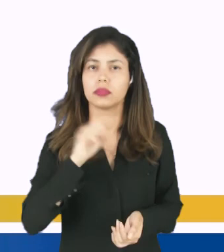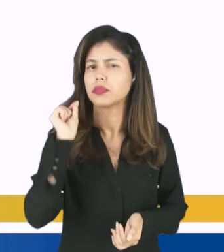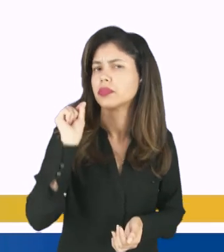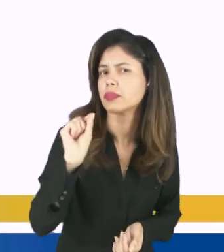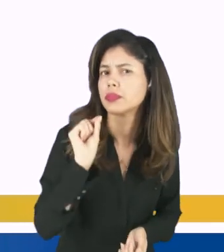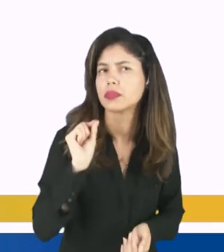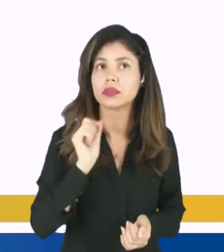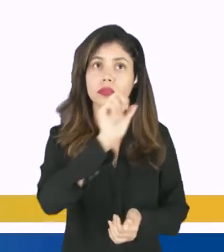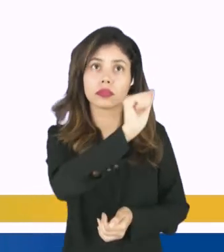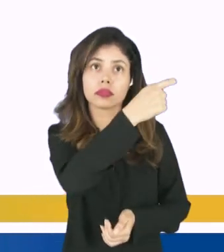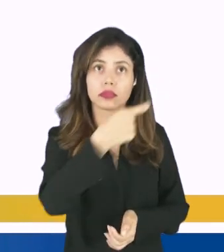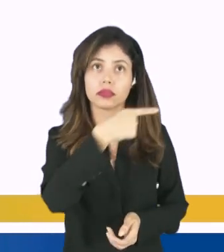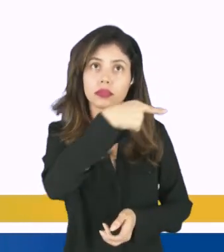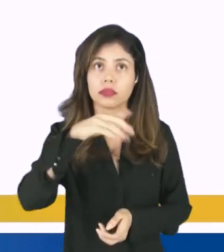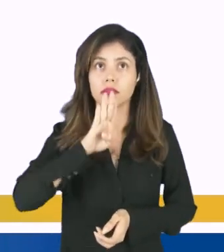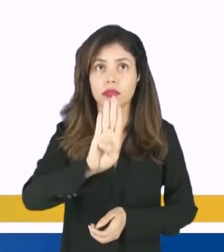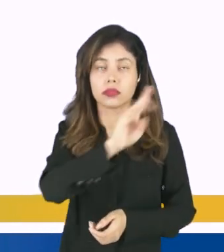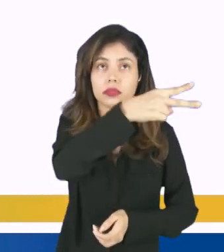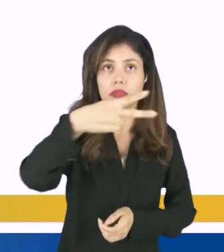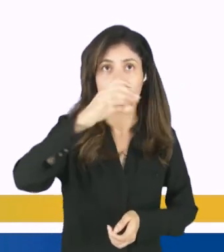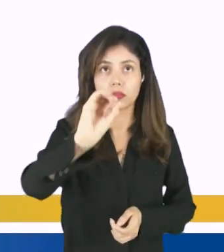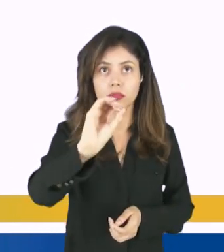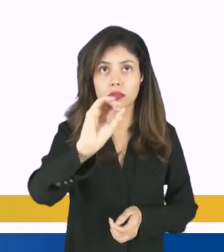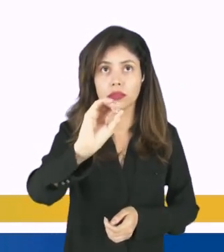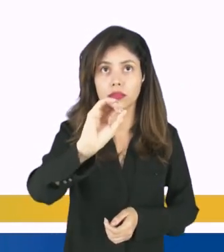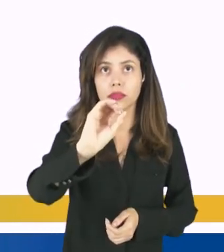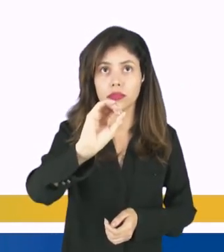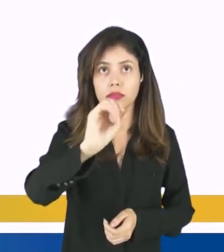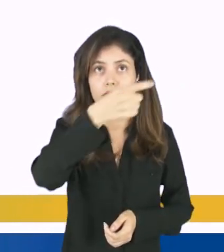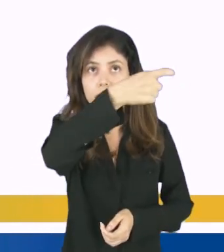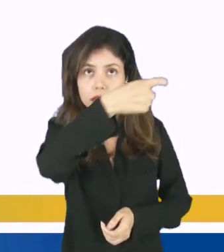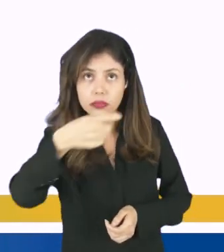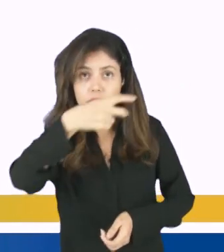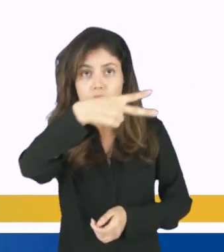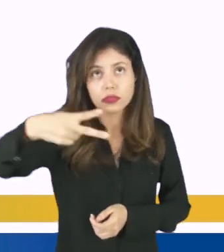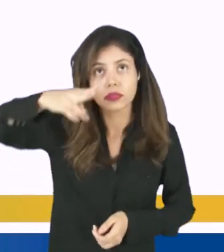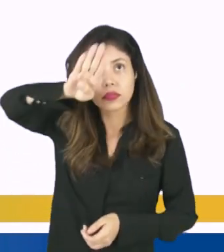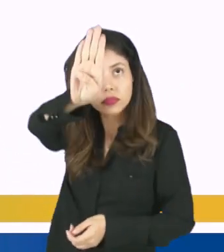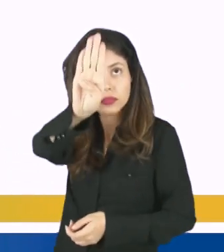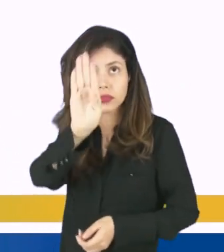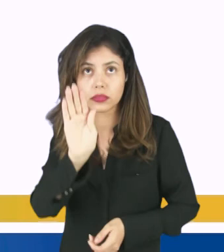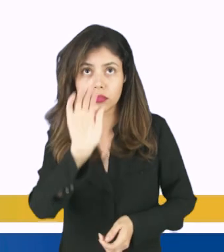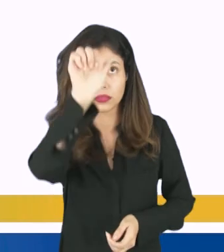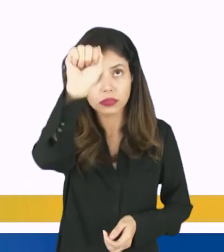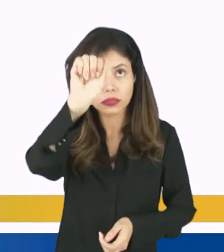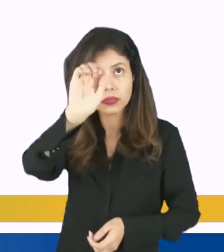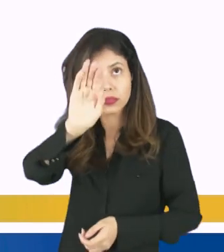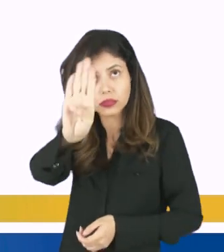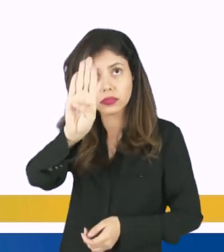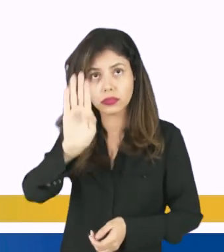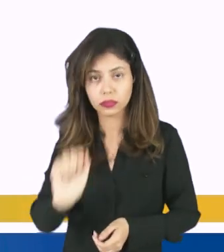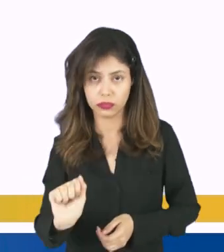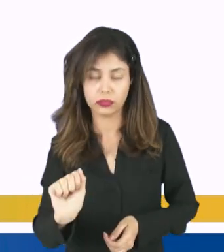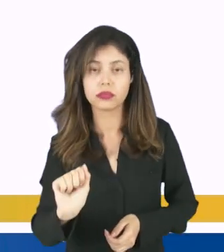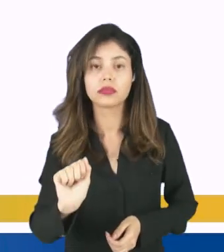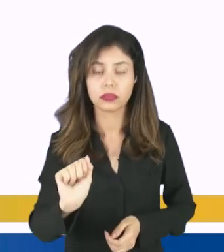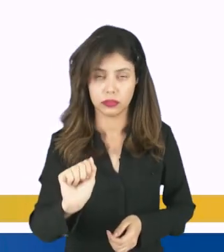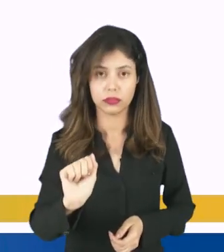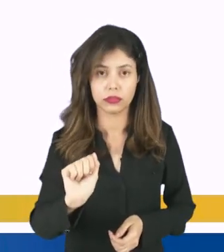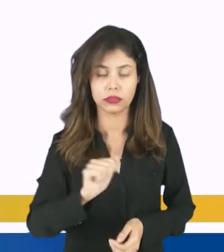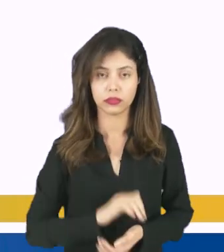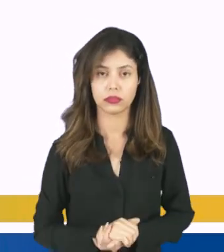B. E B menos B é 0. E todo número multiplicado por 0 é 0. Tudo